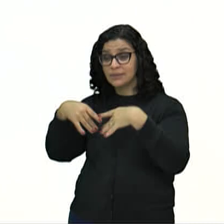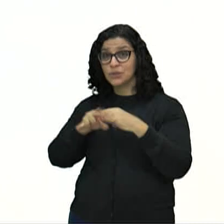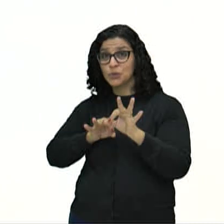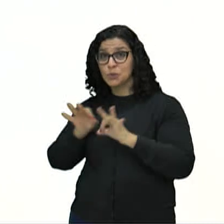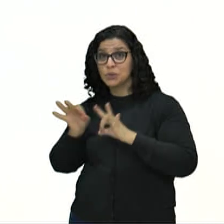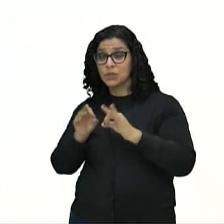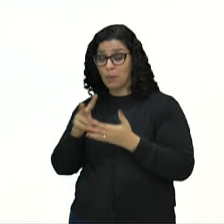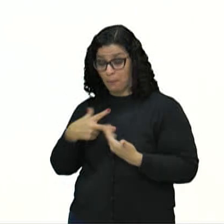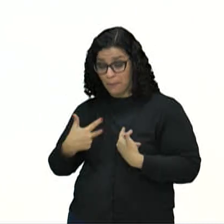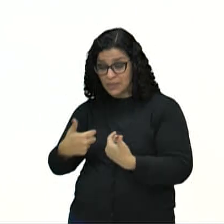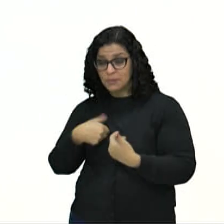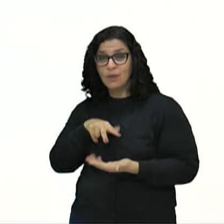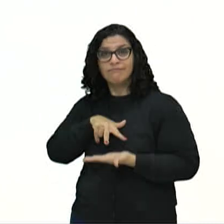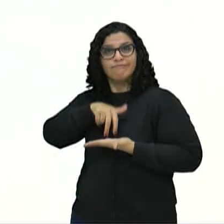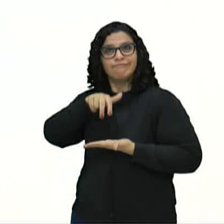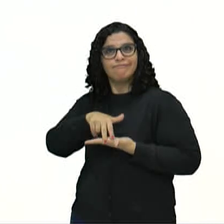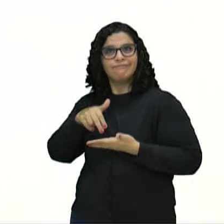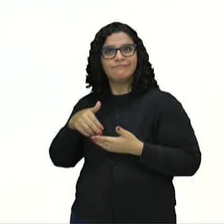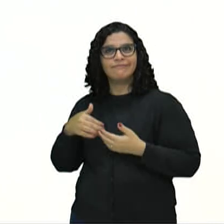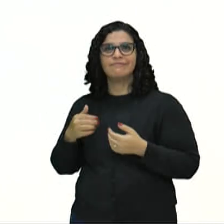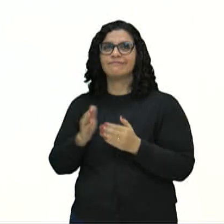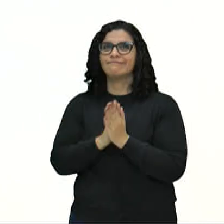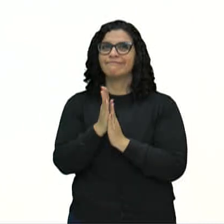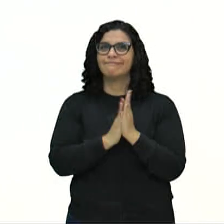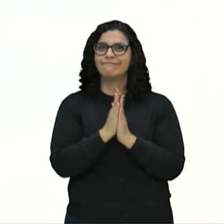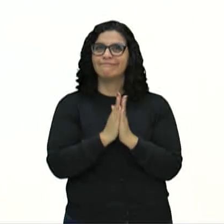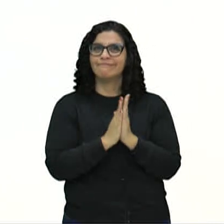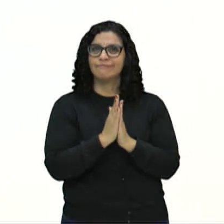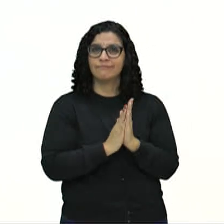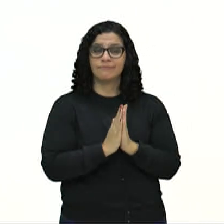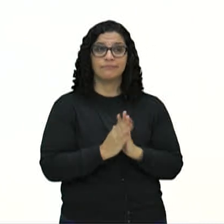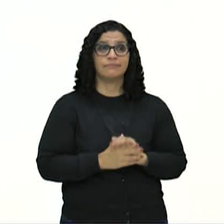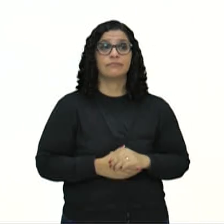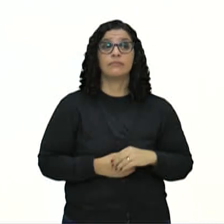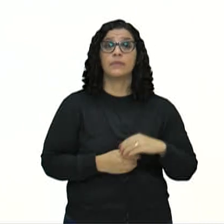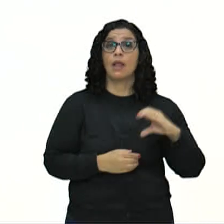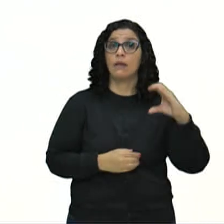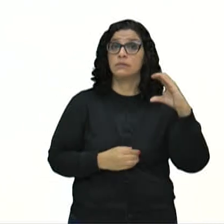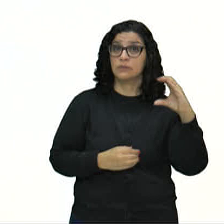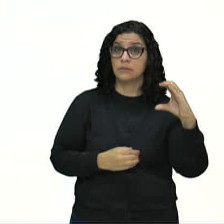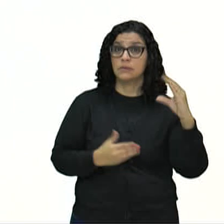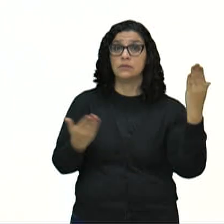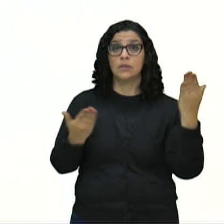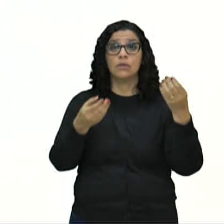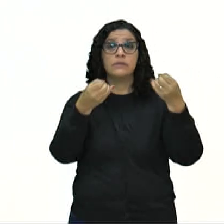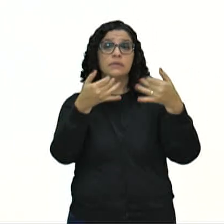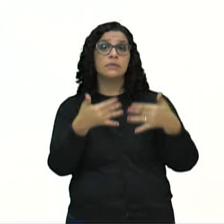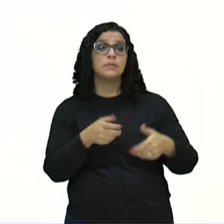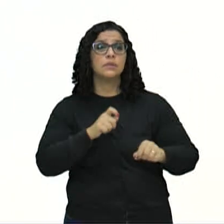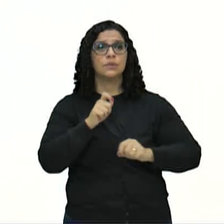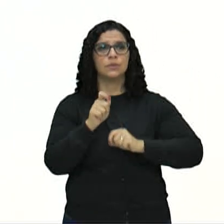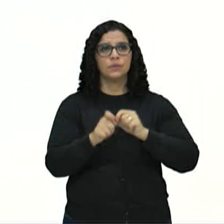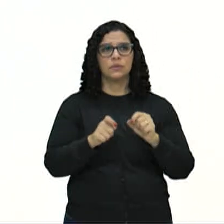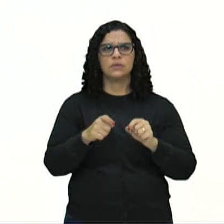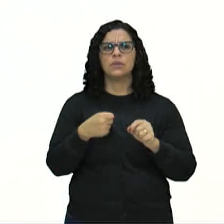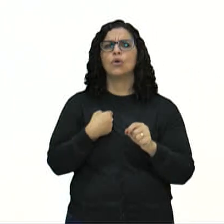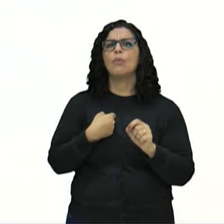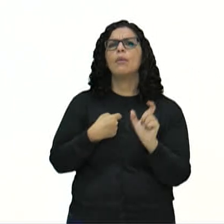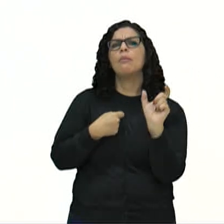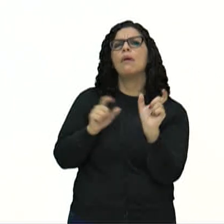porque me via entusiasmado. Nós temos então na letra C,